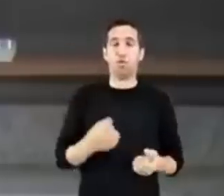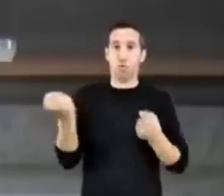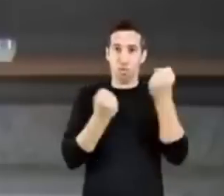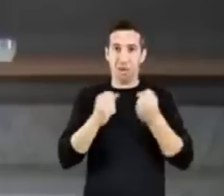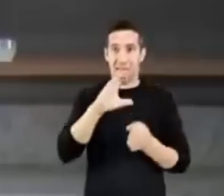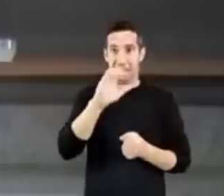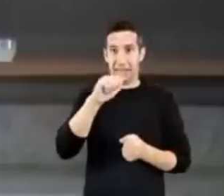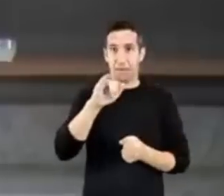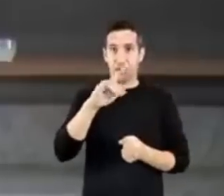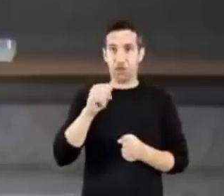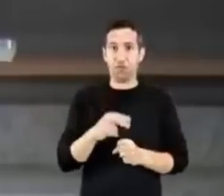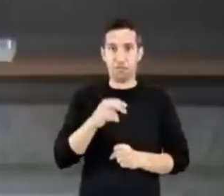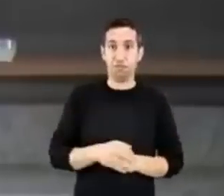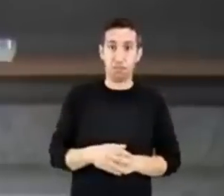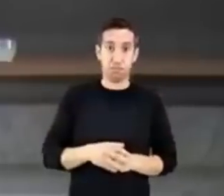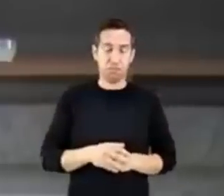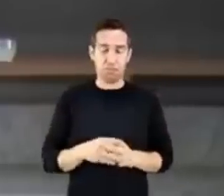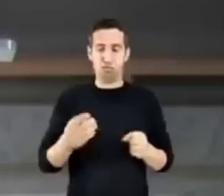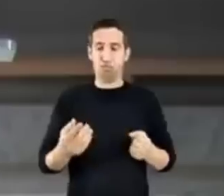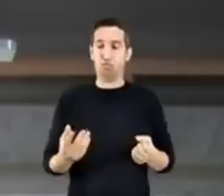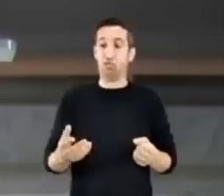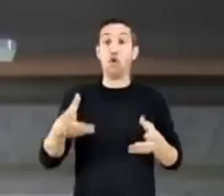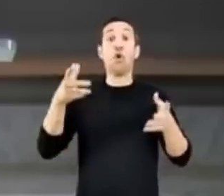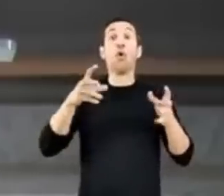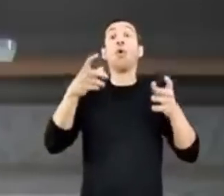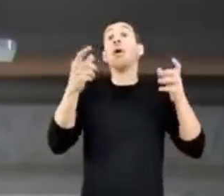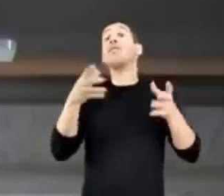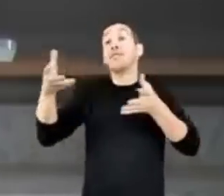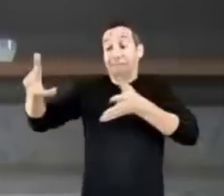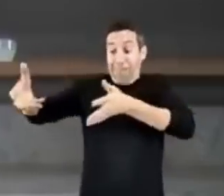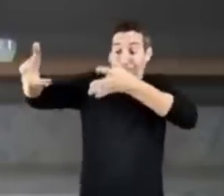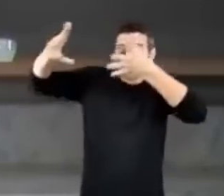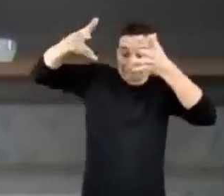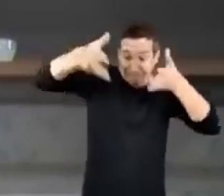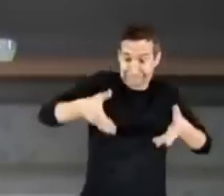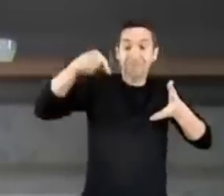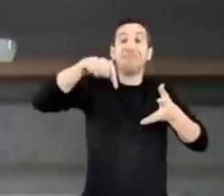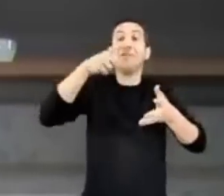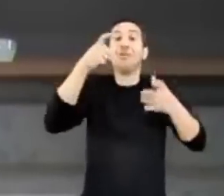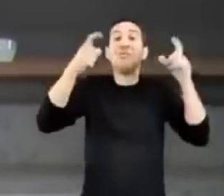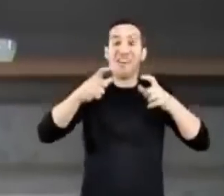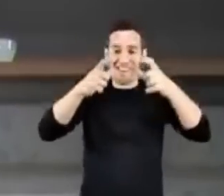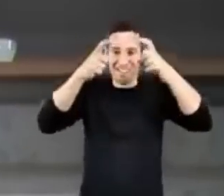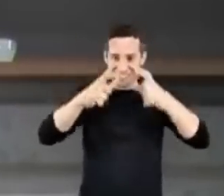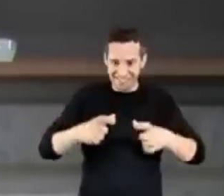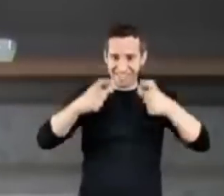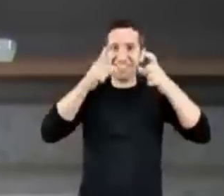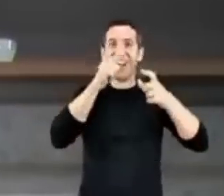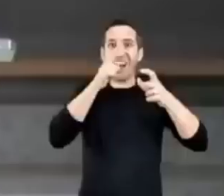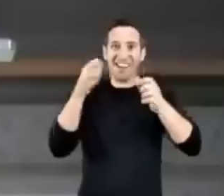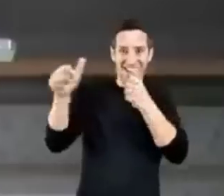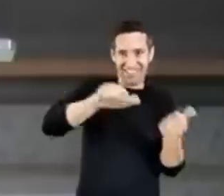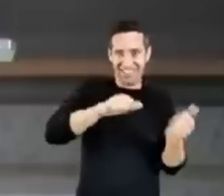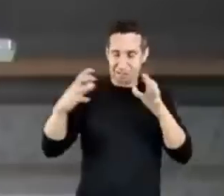carroceria da caminhonete e foi no bairro e da cidade nas casas das pessoas que estavam